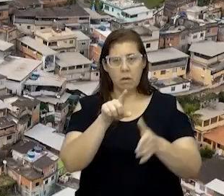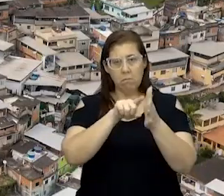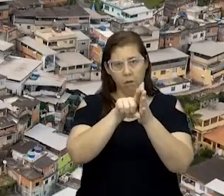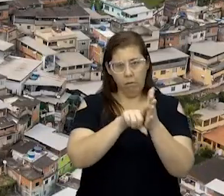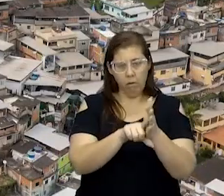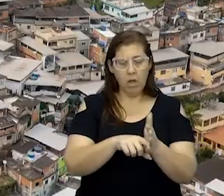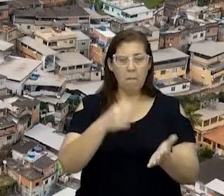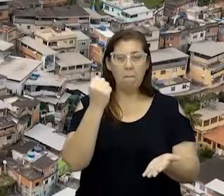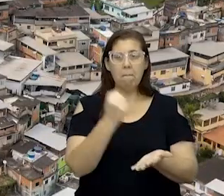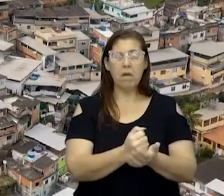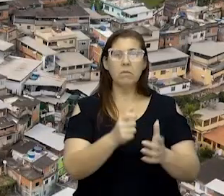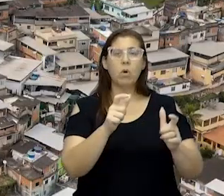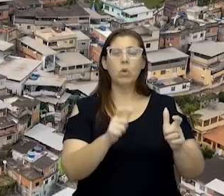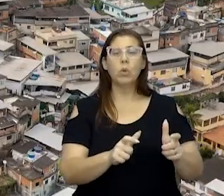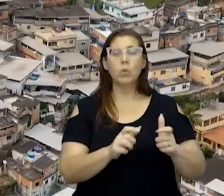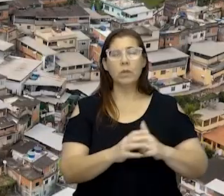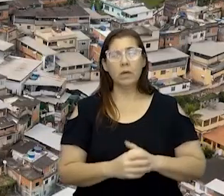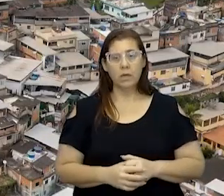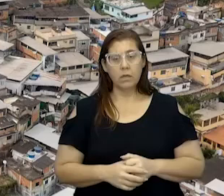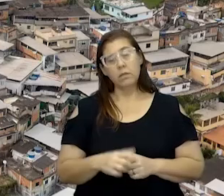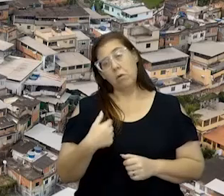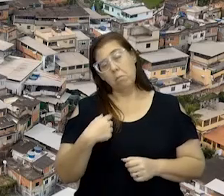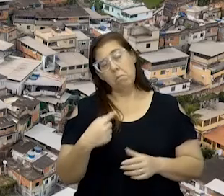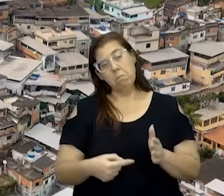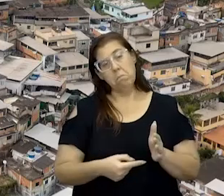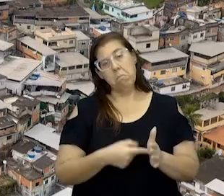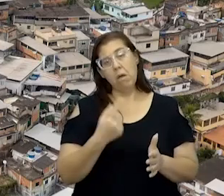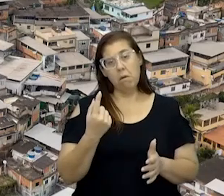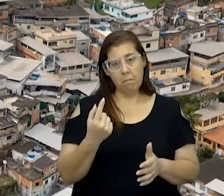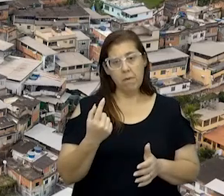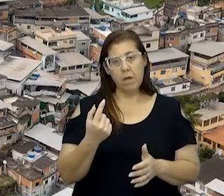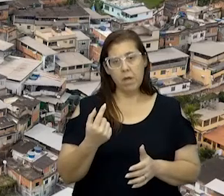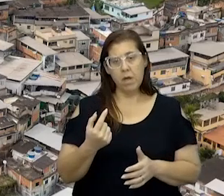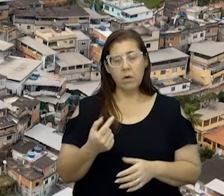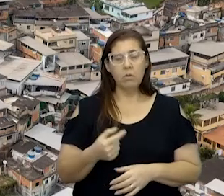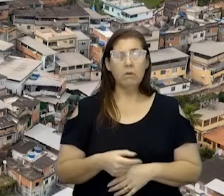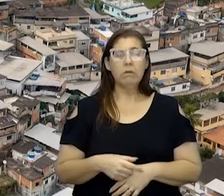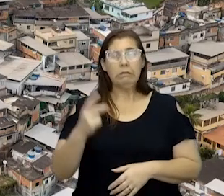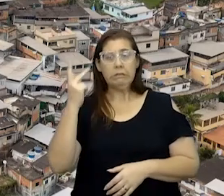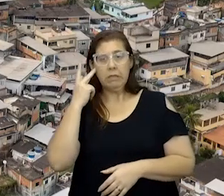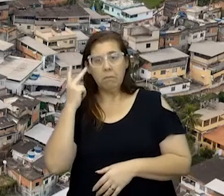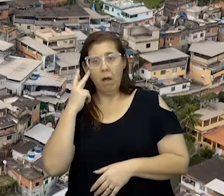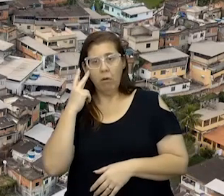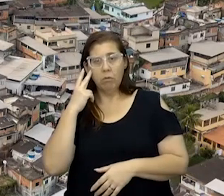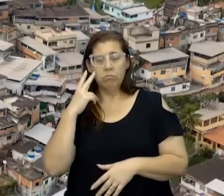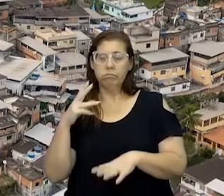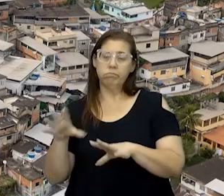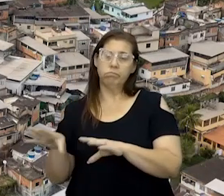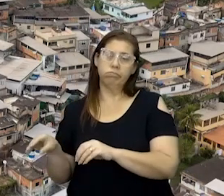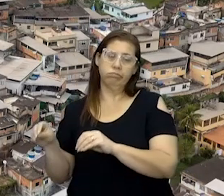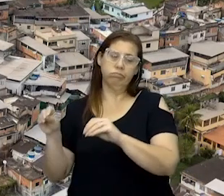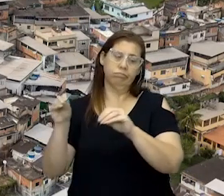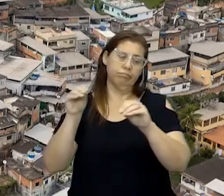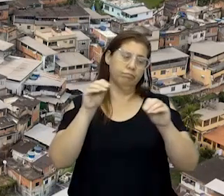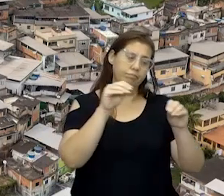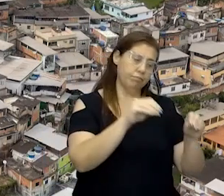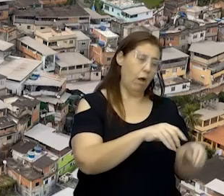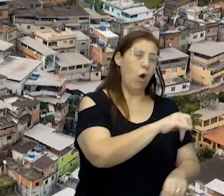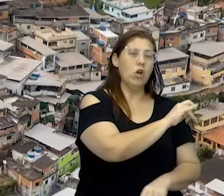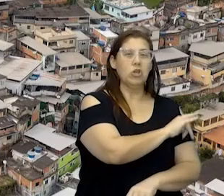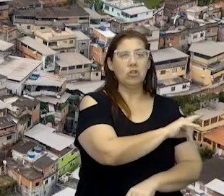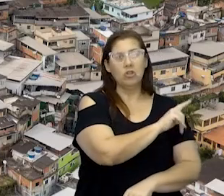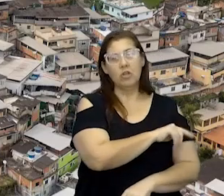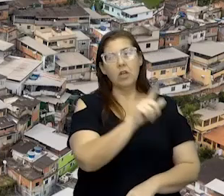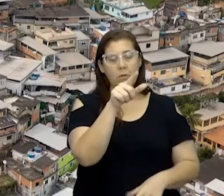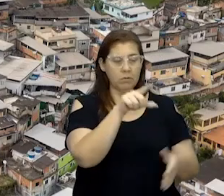pesquisar um patrimônio local. Então eu resolvi primeiro sair do estado de São Paulo e ir lá para o Rio de Janeiro para dar tempo de vocês fazerem a